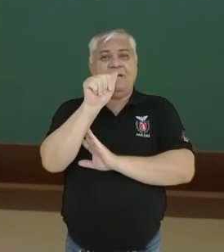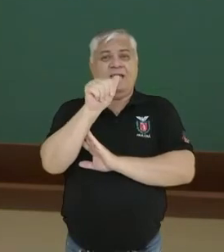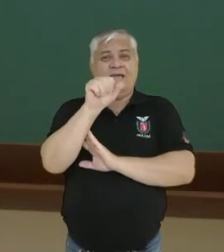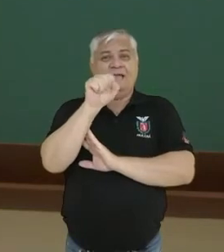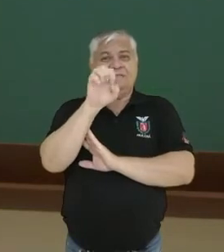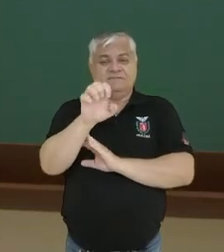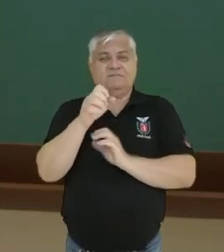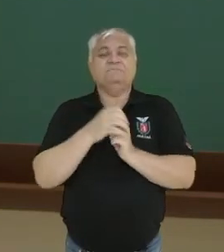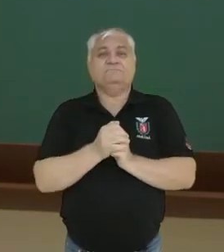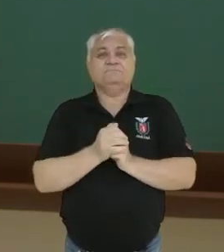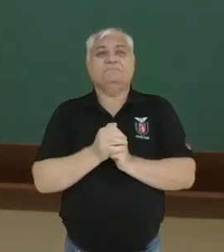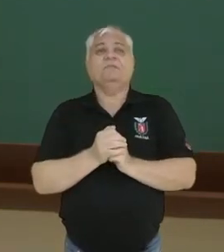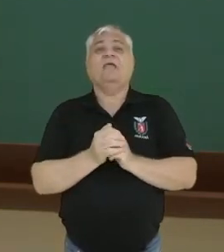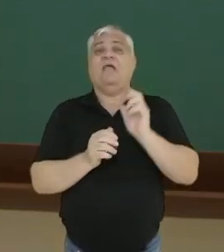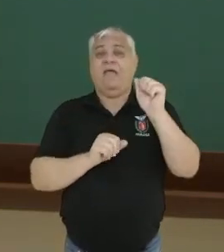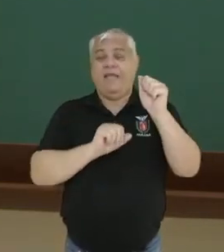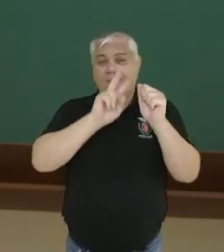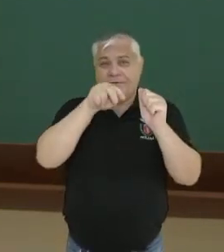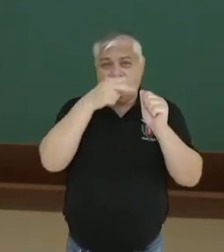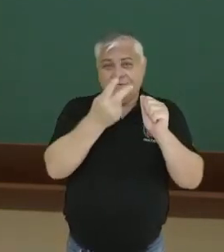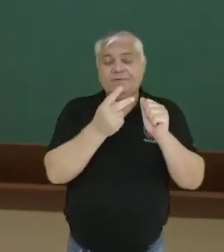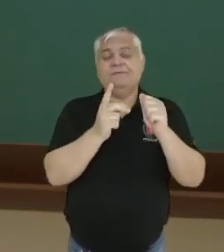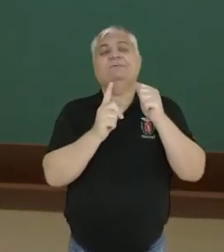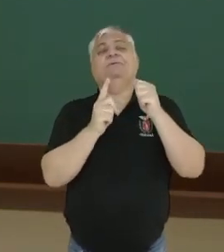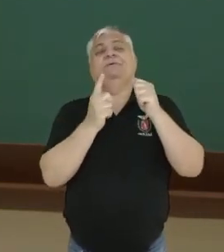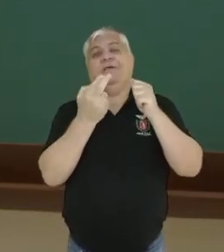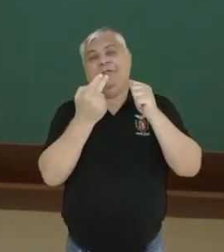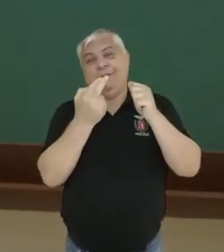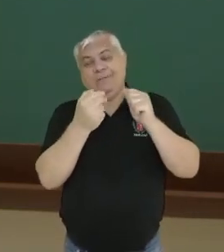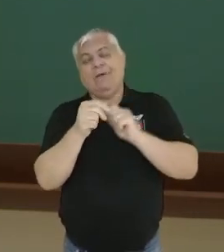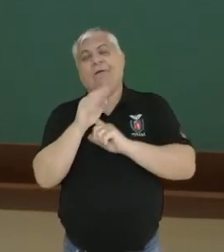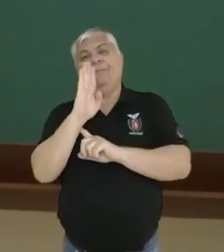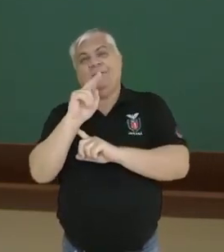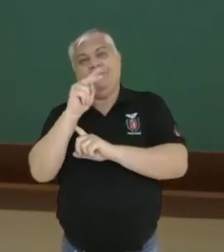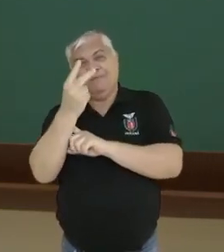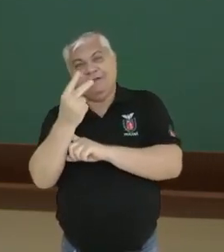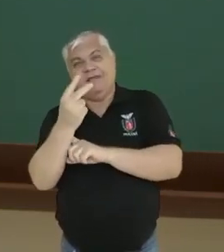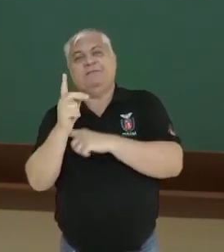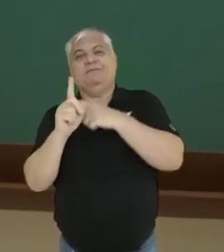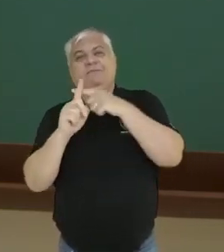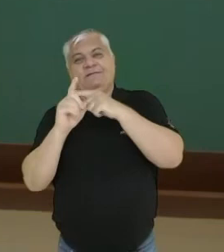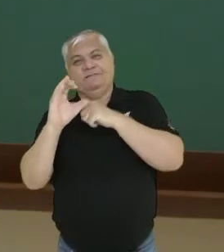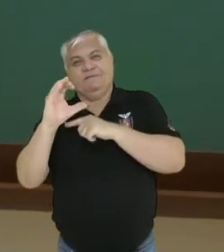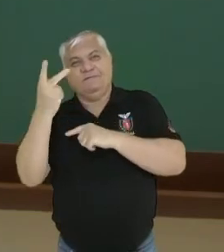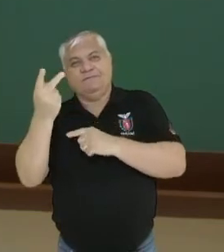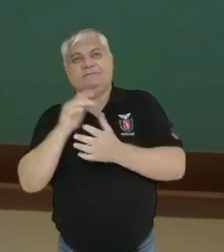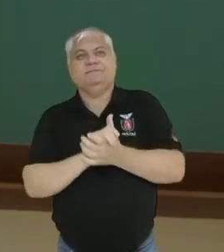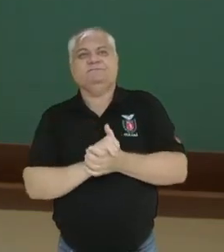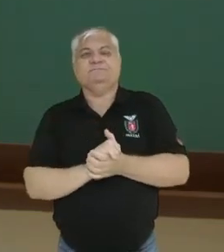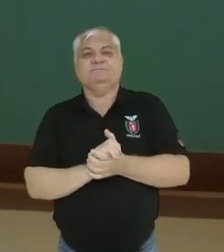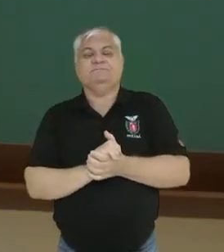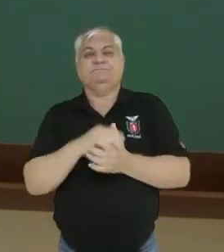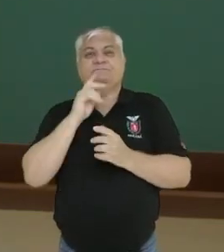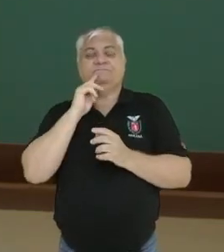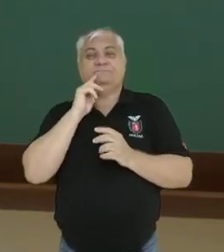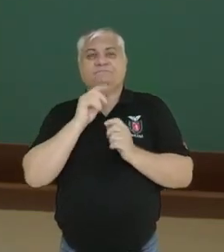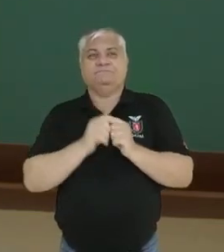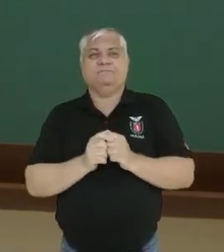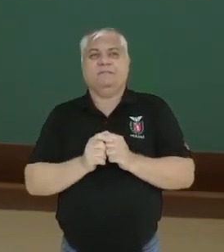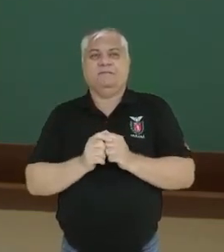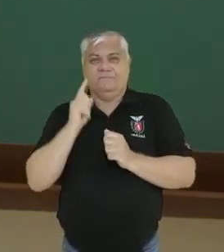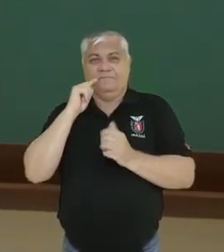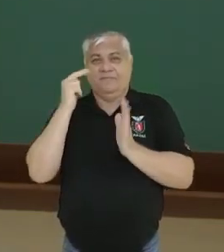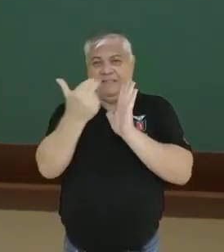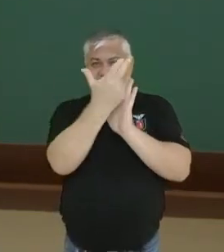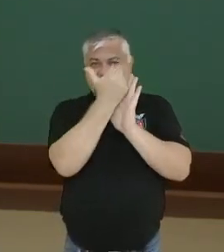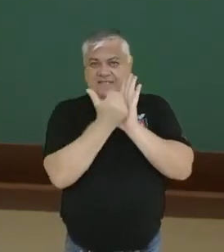né? Hipotenusa ao quadrado igual a um cateto ao quadrado mais o outro cateto ao quadrado. E para isso tem uma situação aqui, ó. Eu tenho uma figura